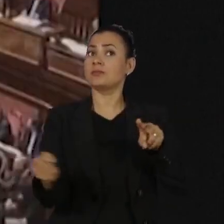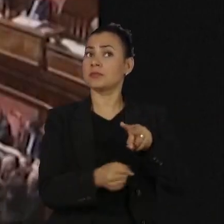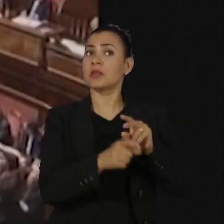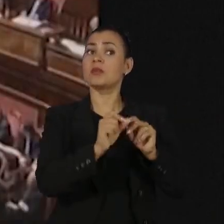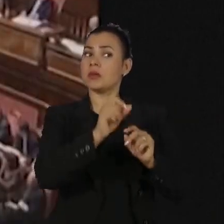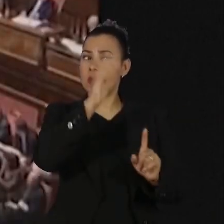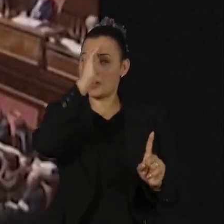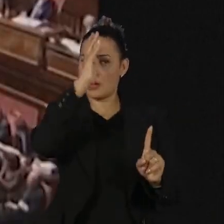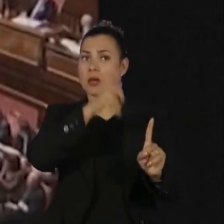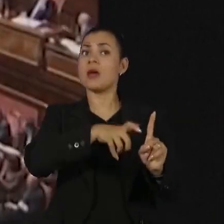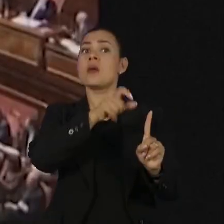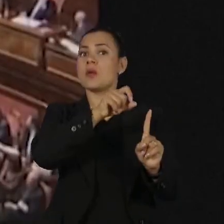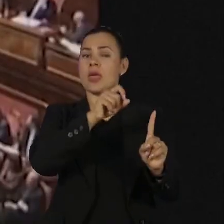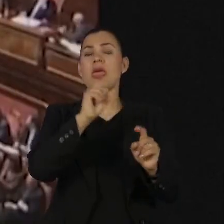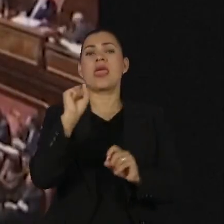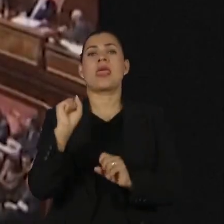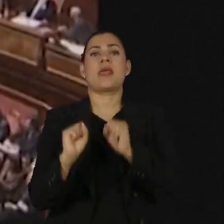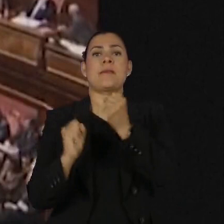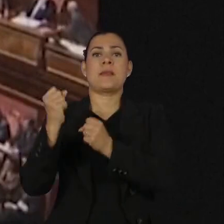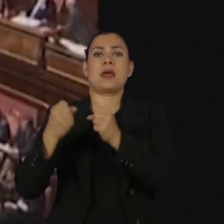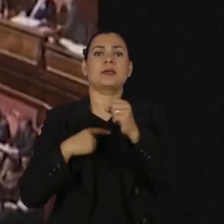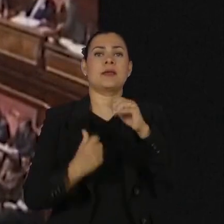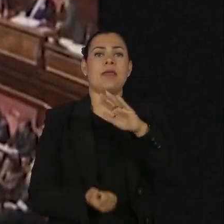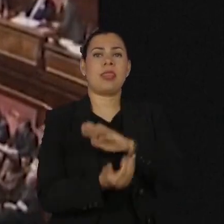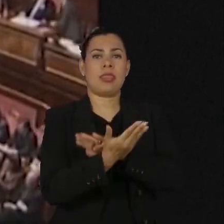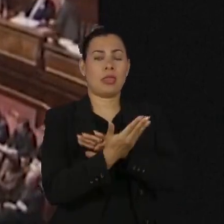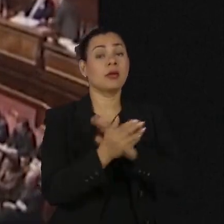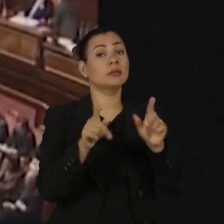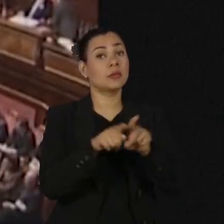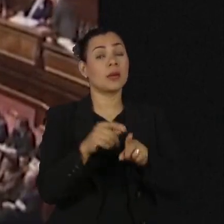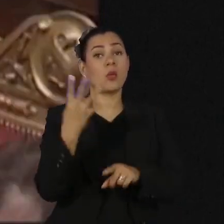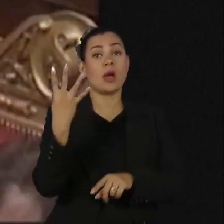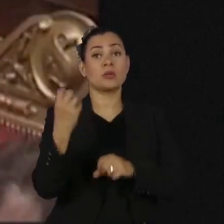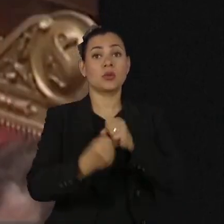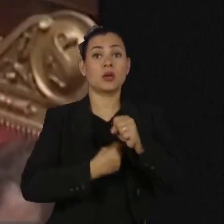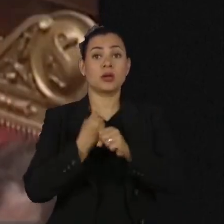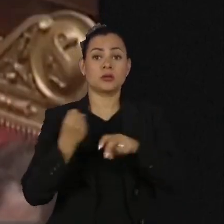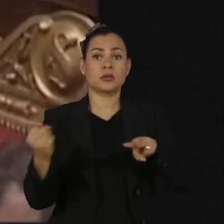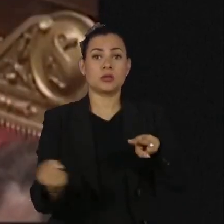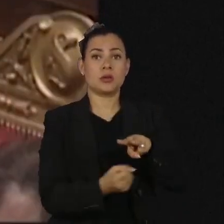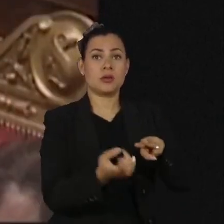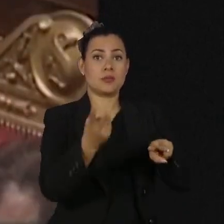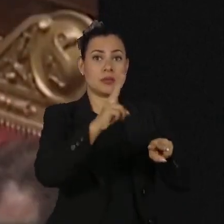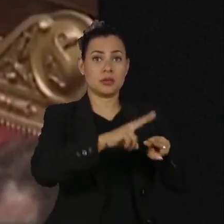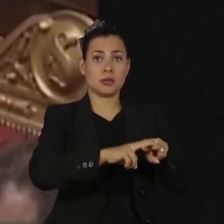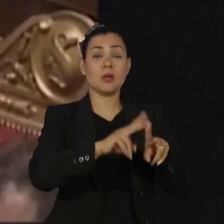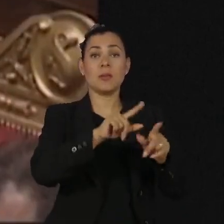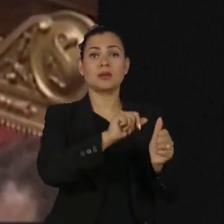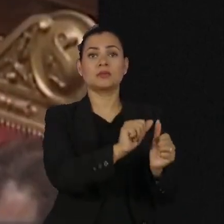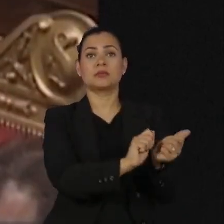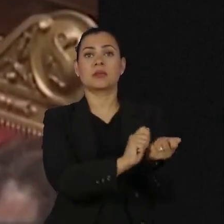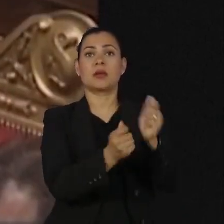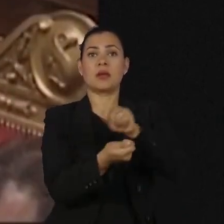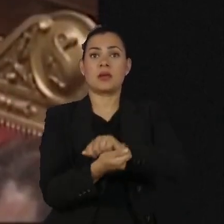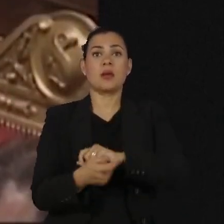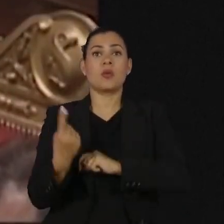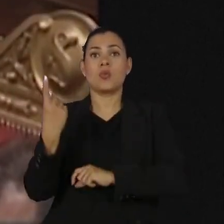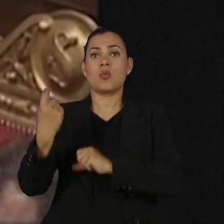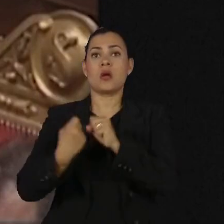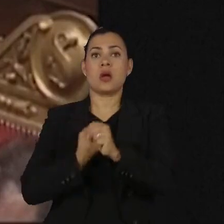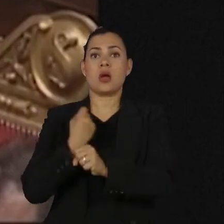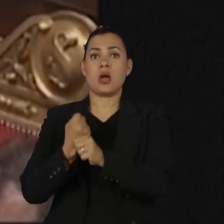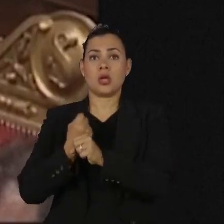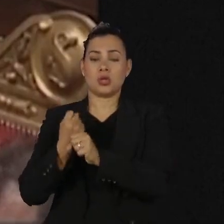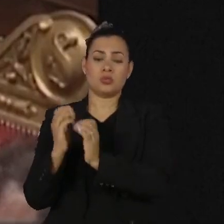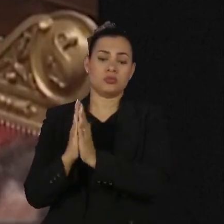fraude fiscal das empresas a pena de quatro anos de prisão acabou convertida em um ano de serviço comunitário